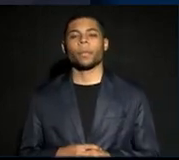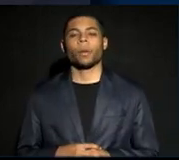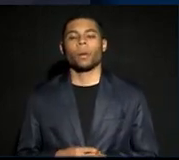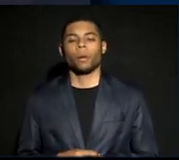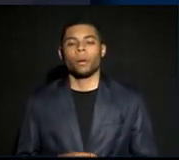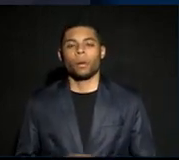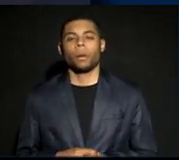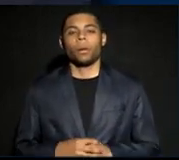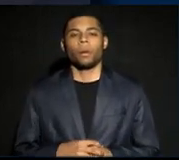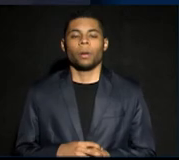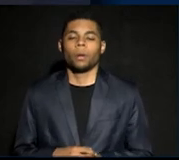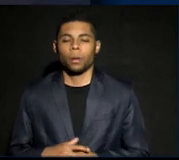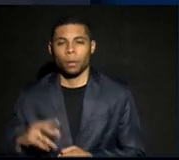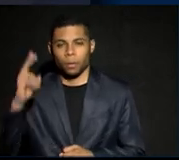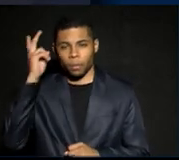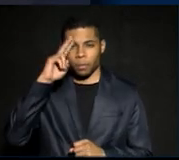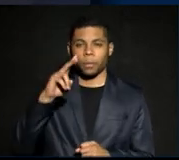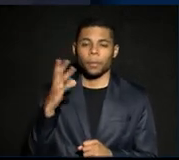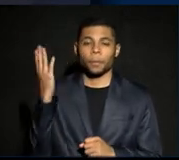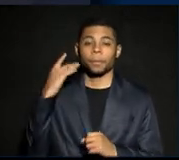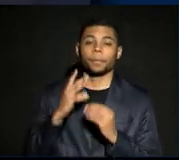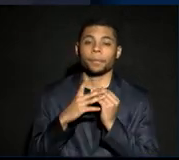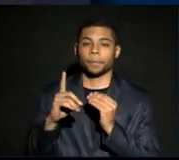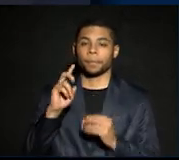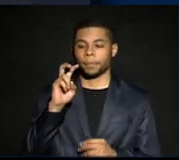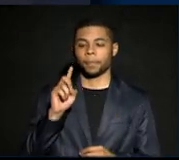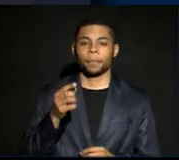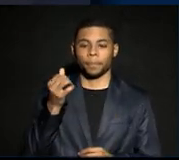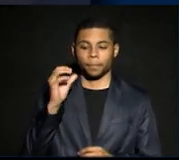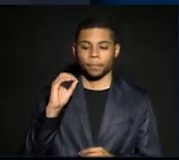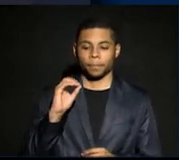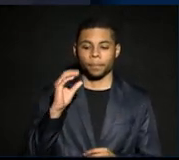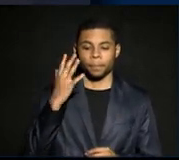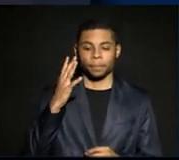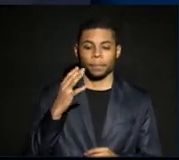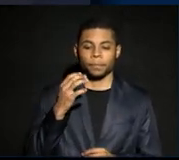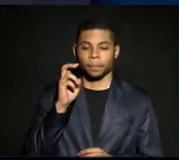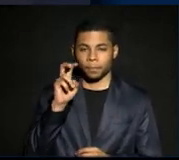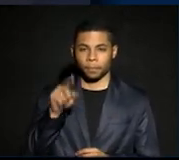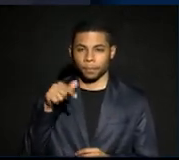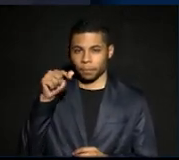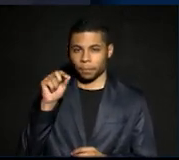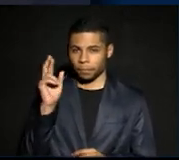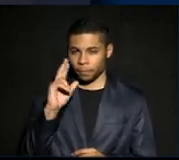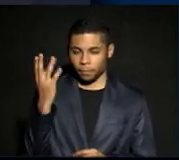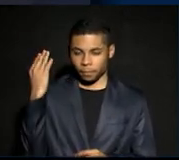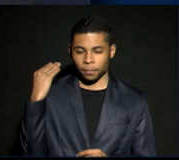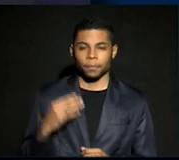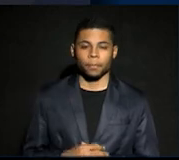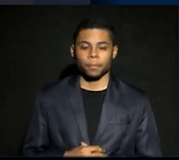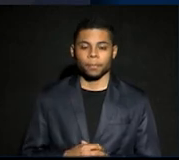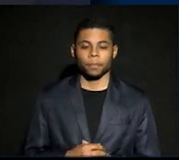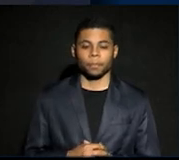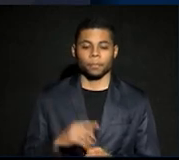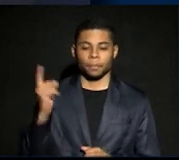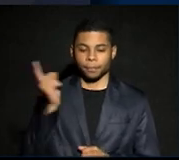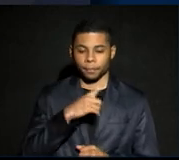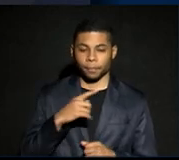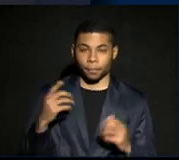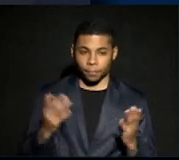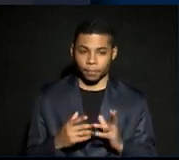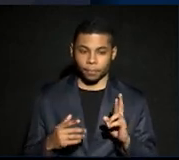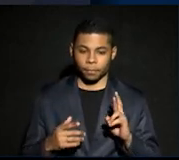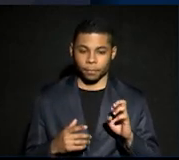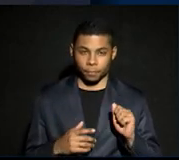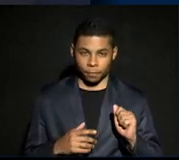que no início do ano o dólar estava mais ou menos R$ 5,60, R$ 5,70. A gente teve uma forte valorização